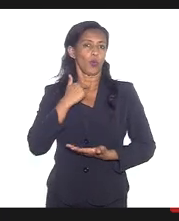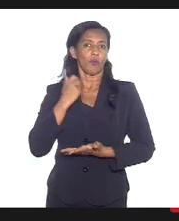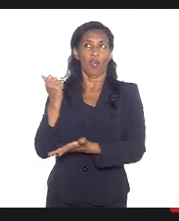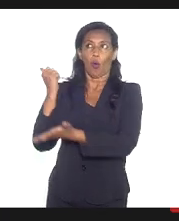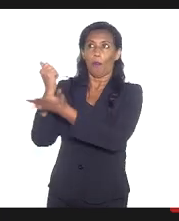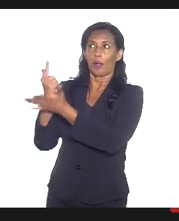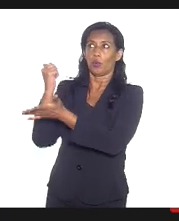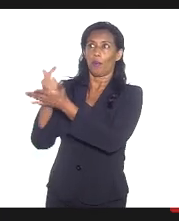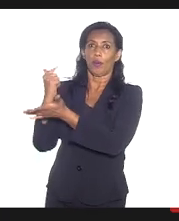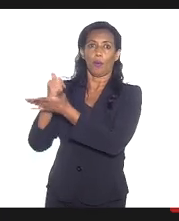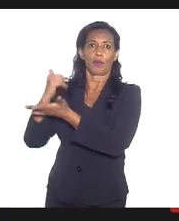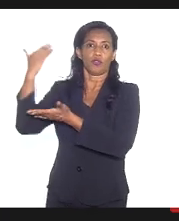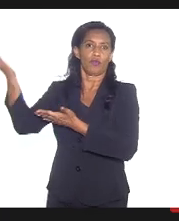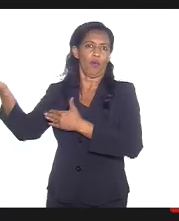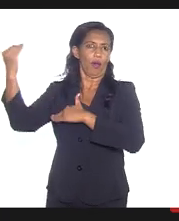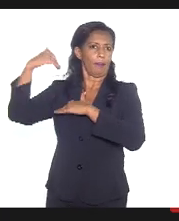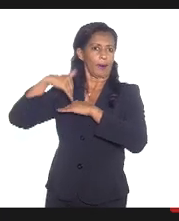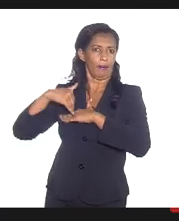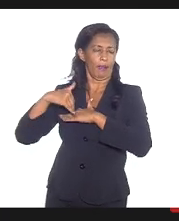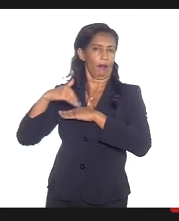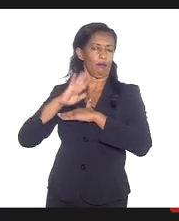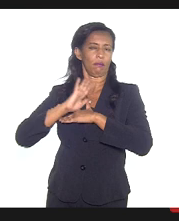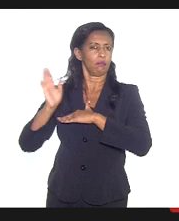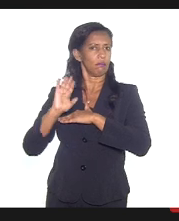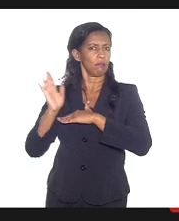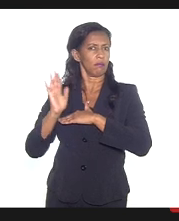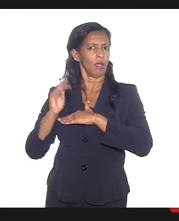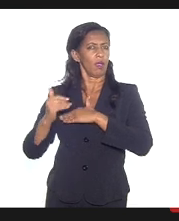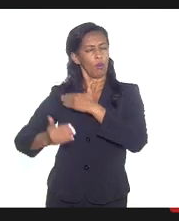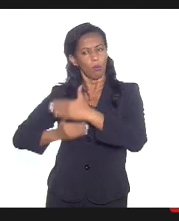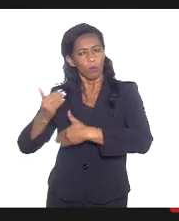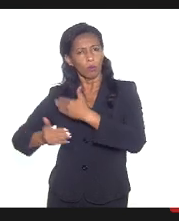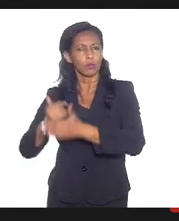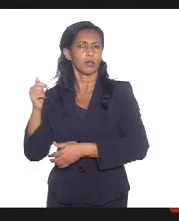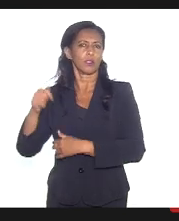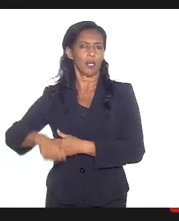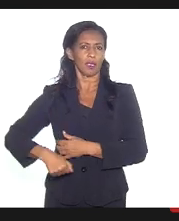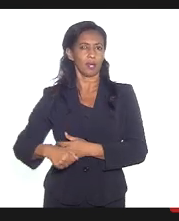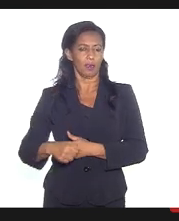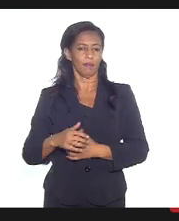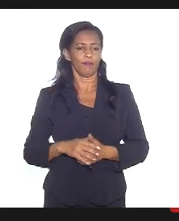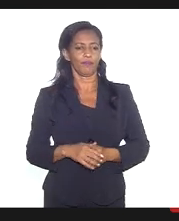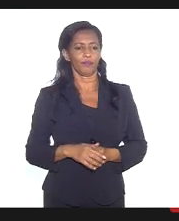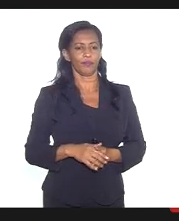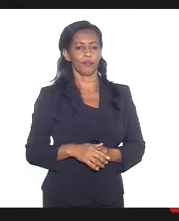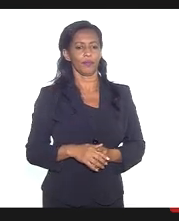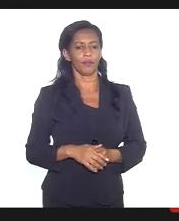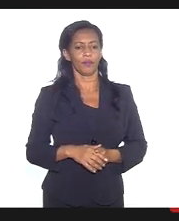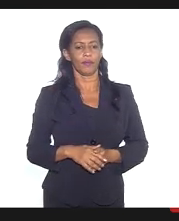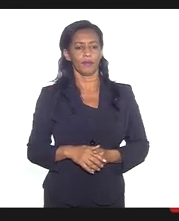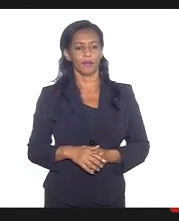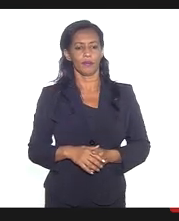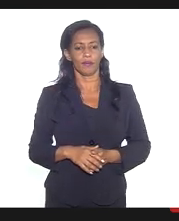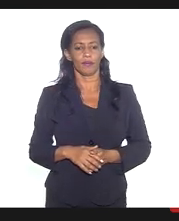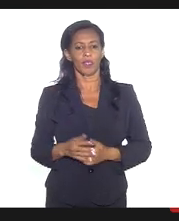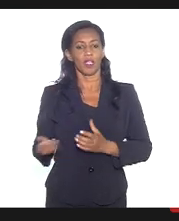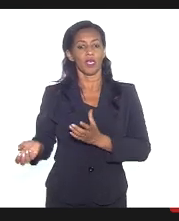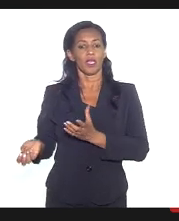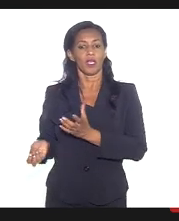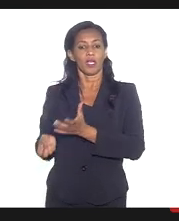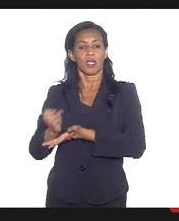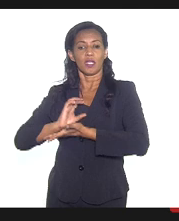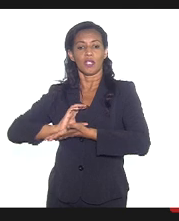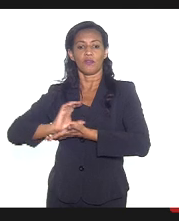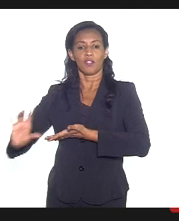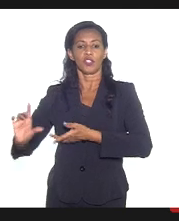O outro entrave que a gente vê, investimento na construção de gasoduto é alto, né? Esse investimento no transporte